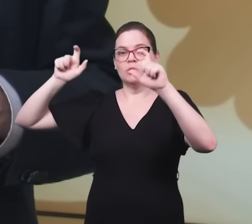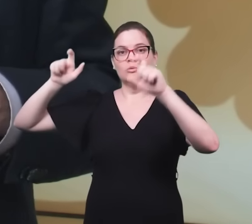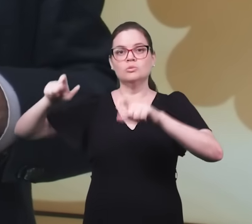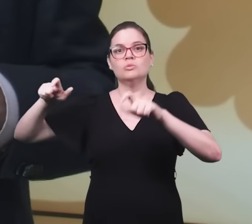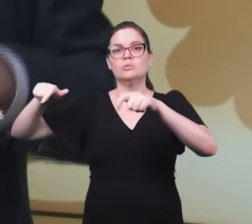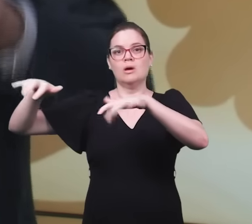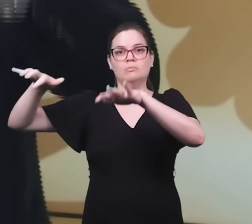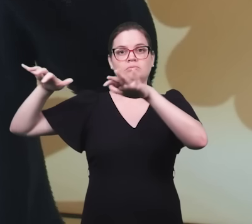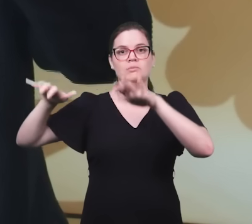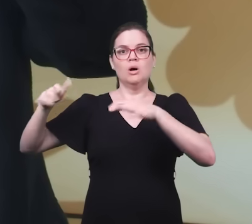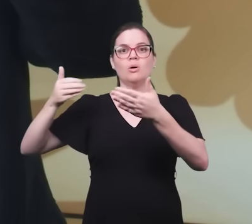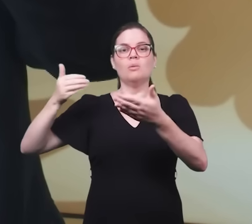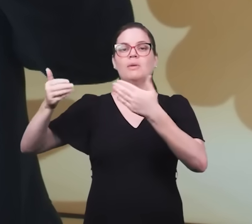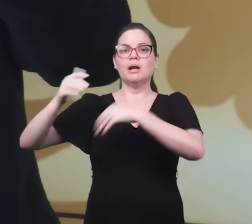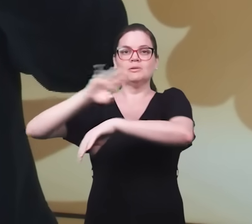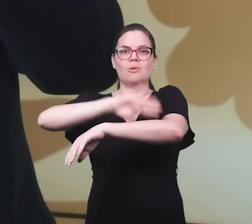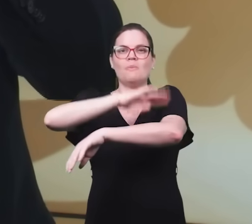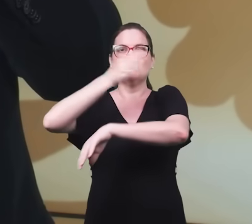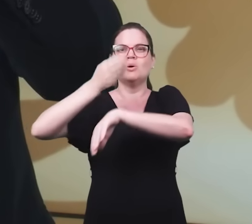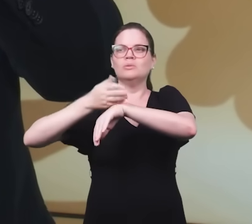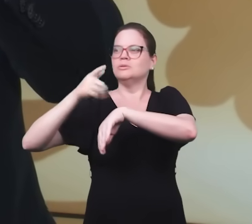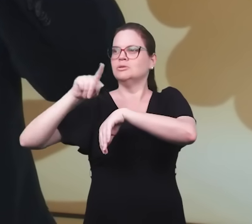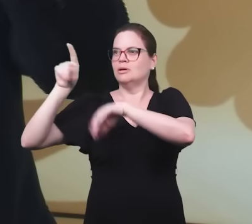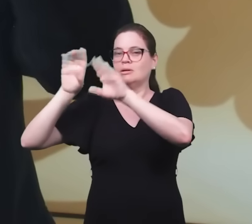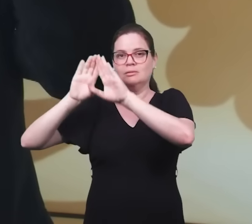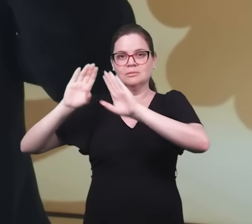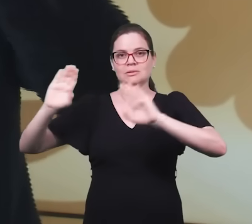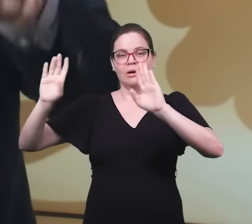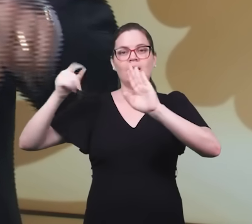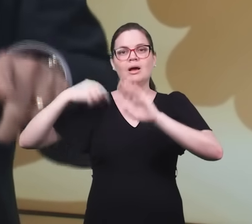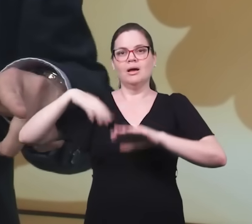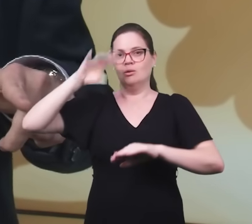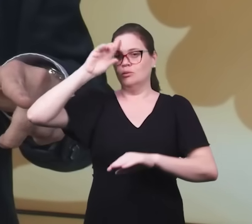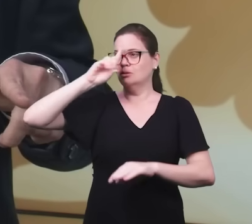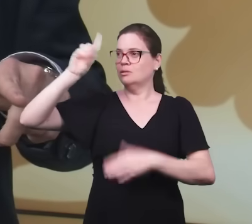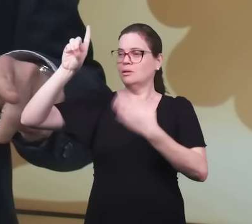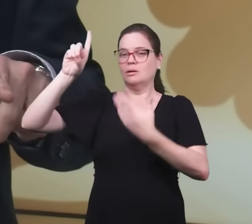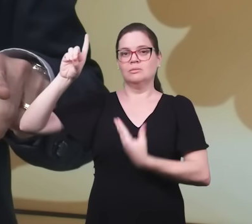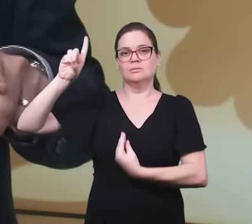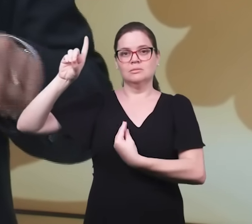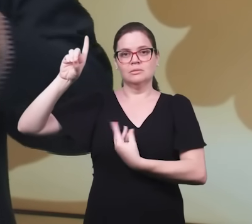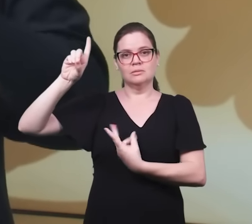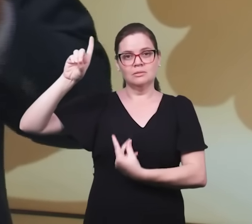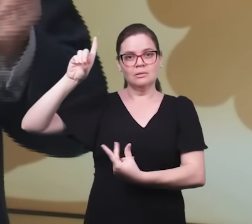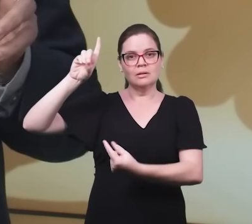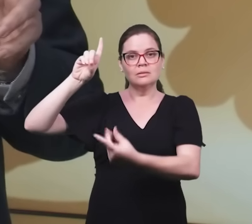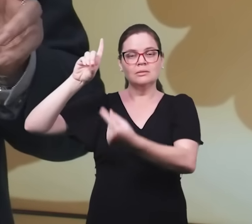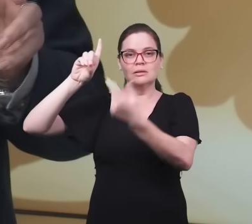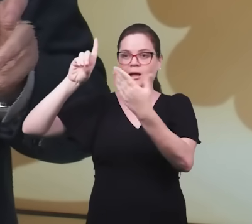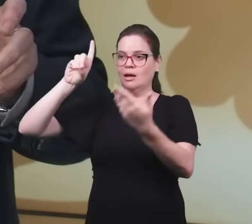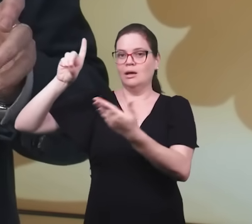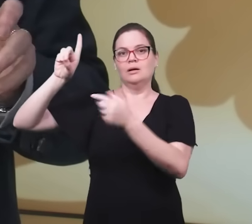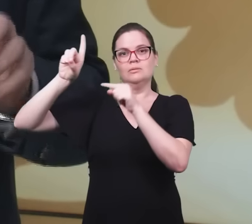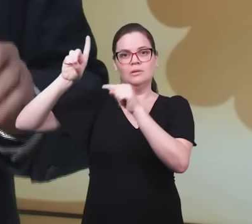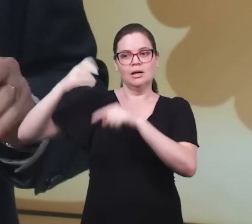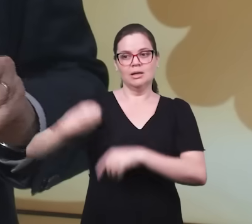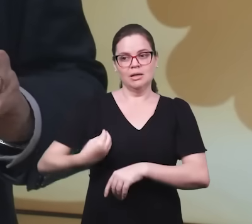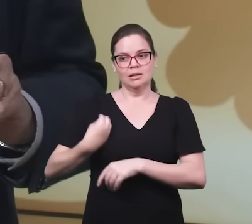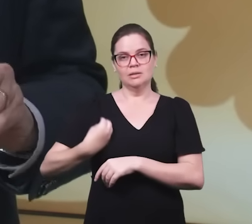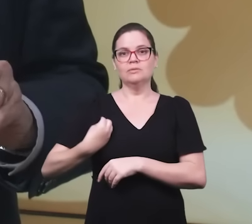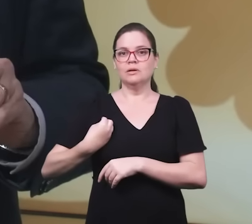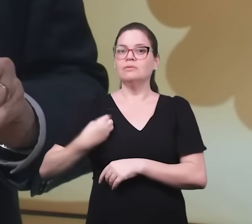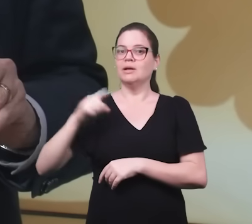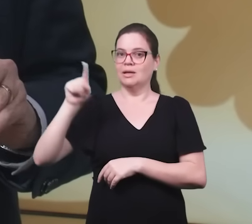santo monte. Este é o Deus eterno que habita nos altos céus e para lá levará